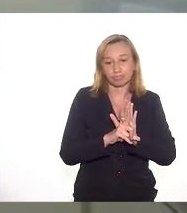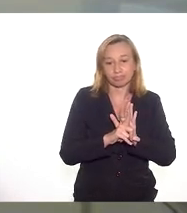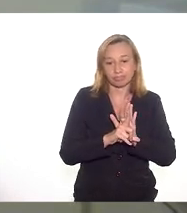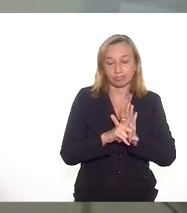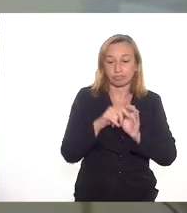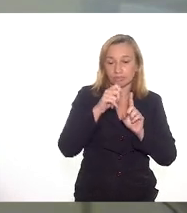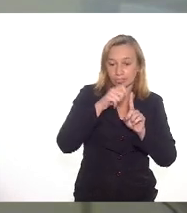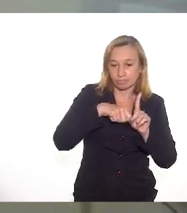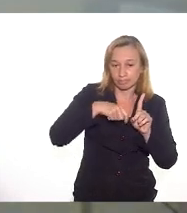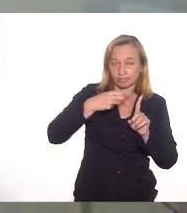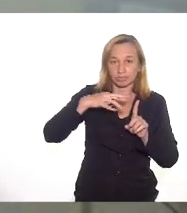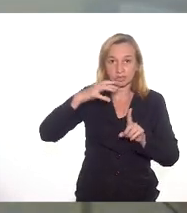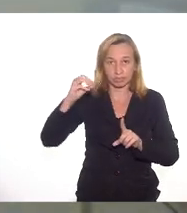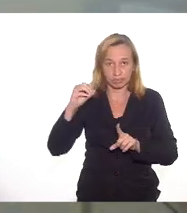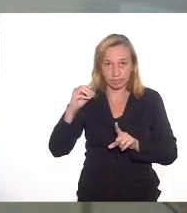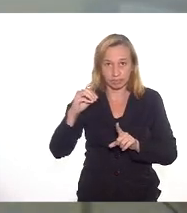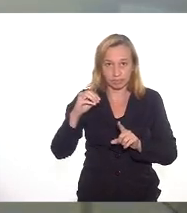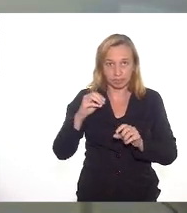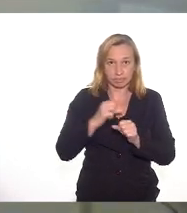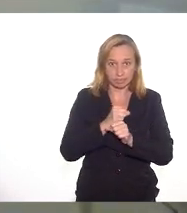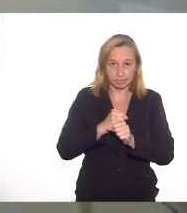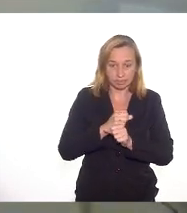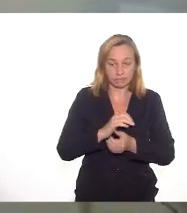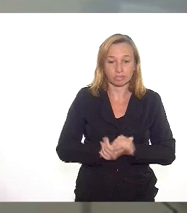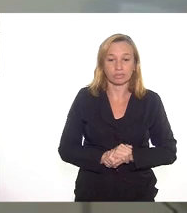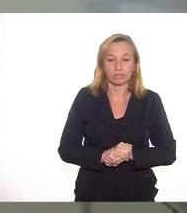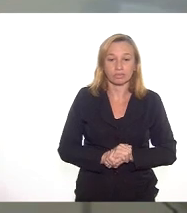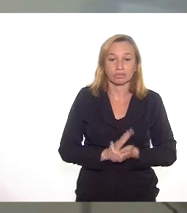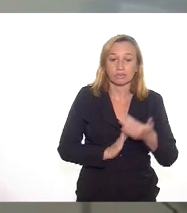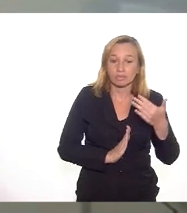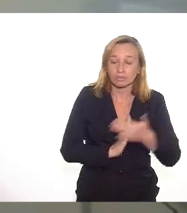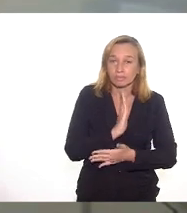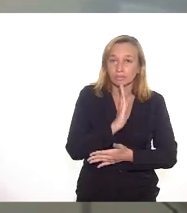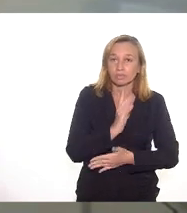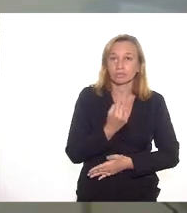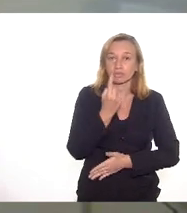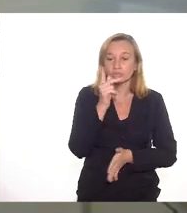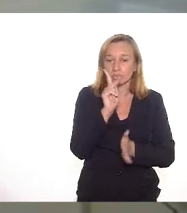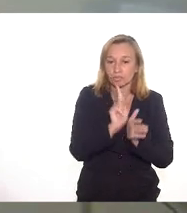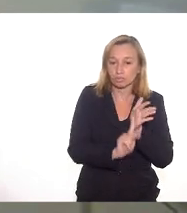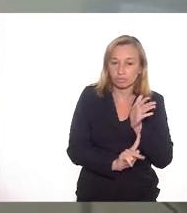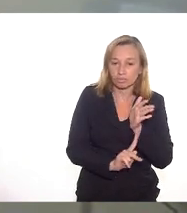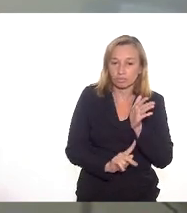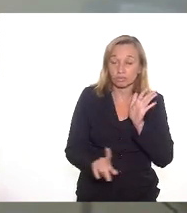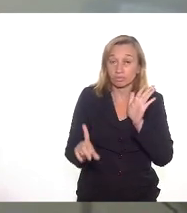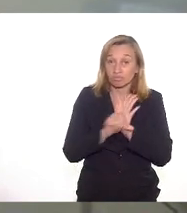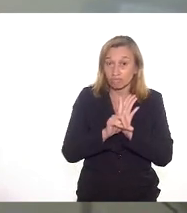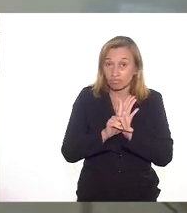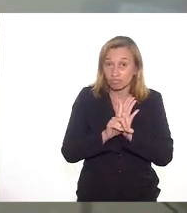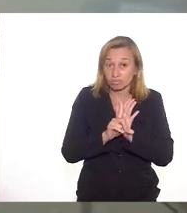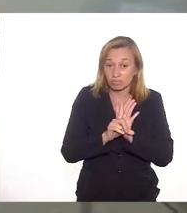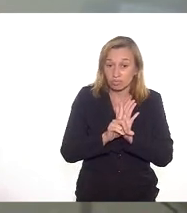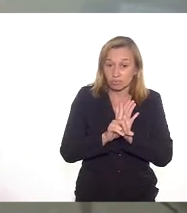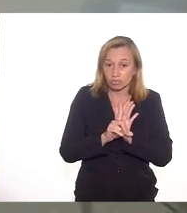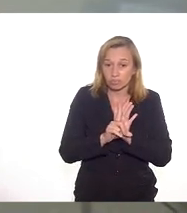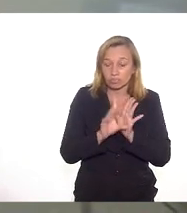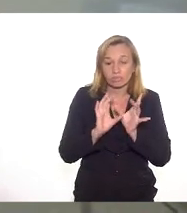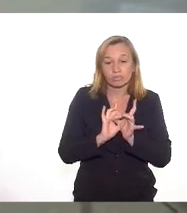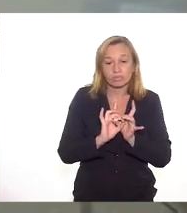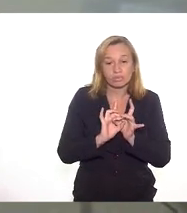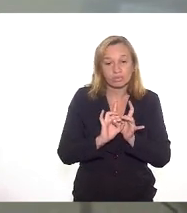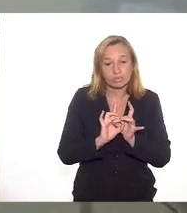de março deste ano, fez aprovar um projeto de lei que teve a